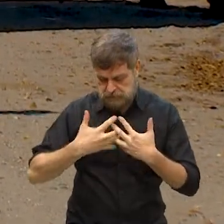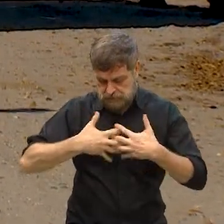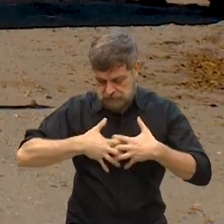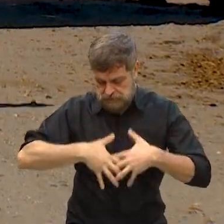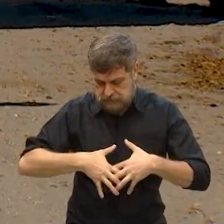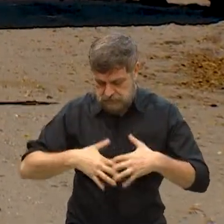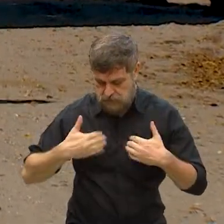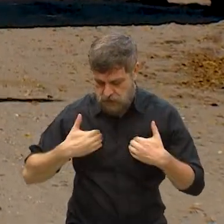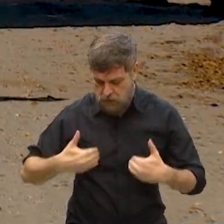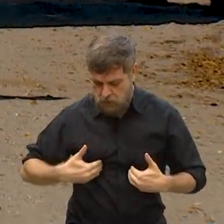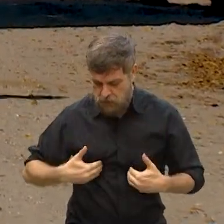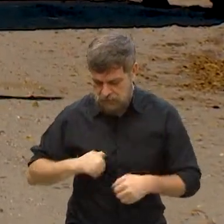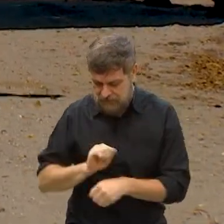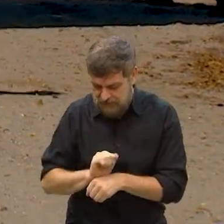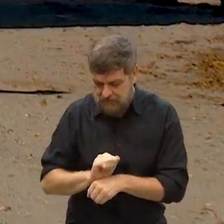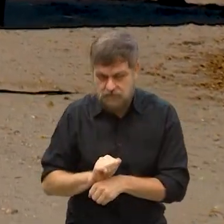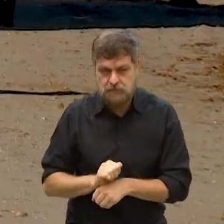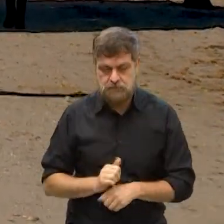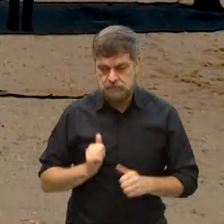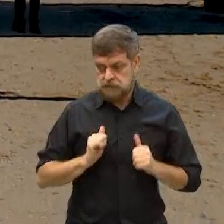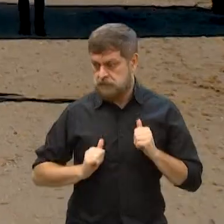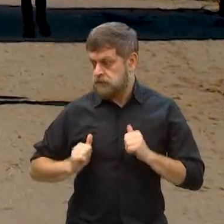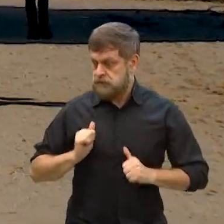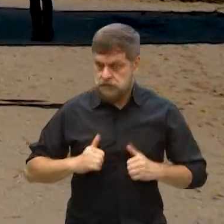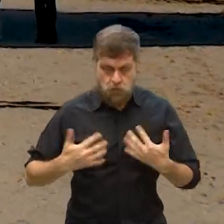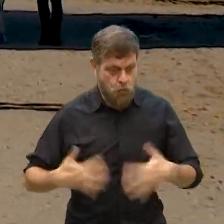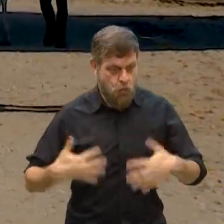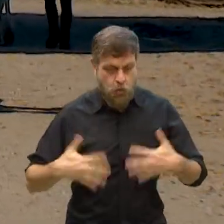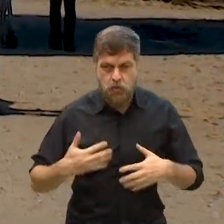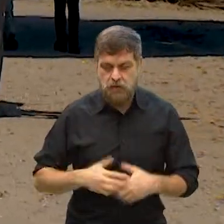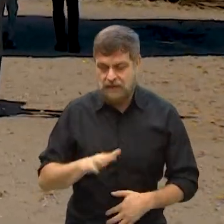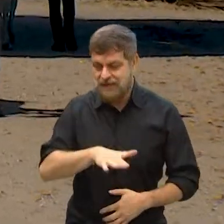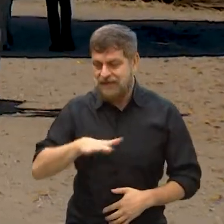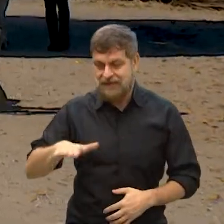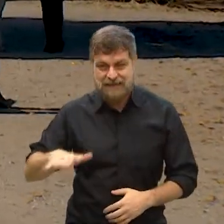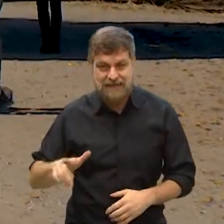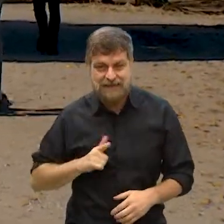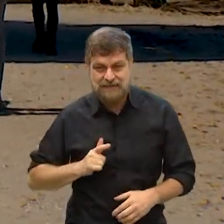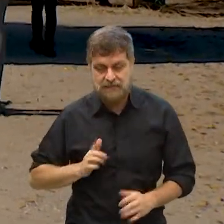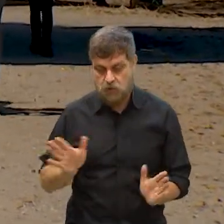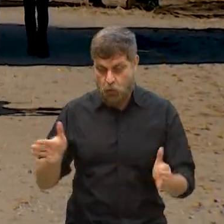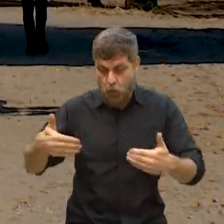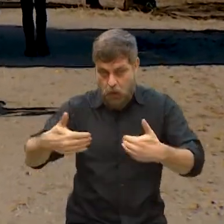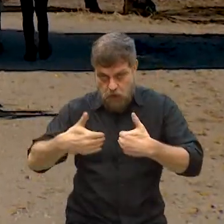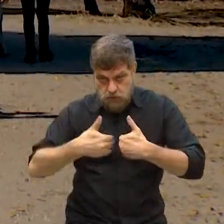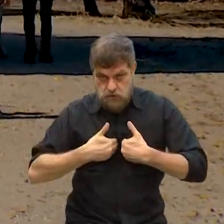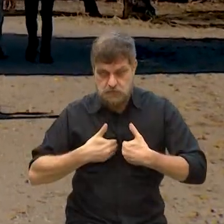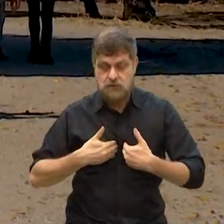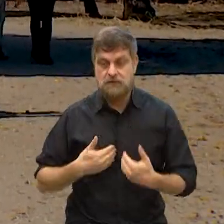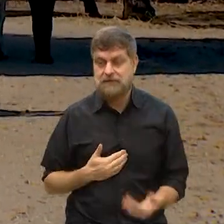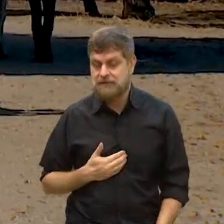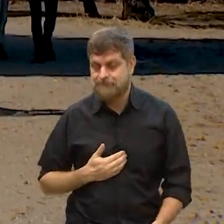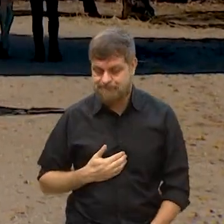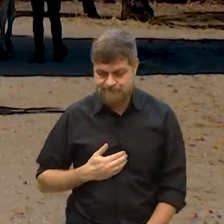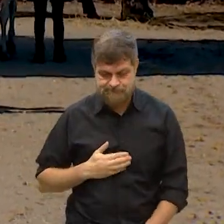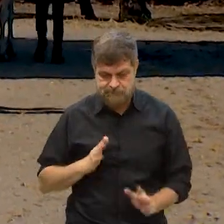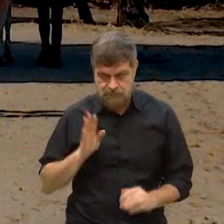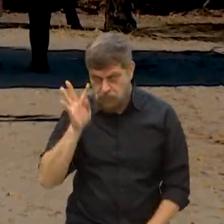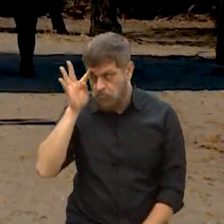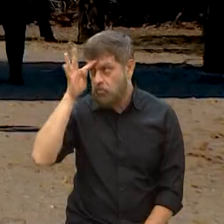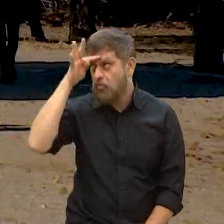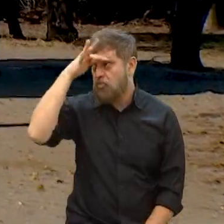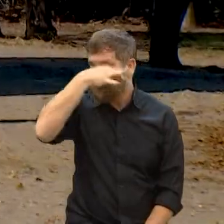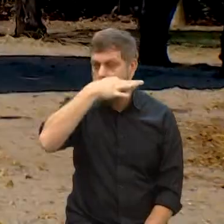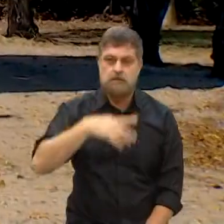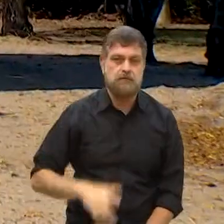derrame, esclerose múltipla, hiperatividade, autismo, crianças muito agitadas ou com dificuldade